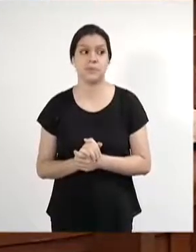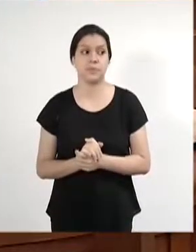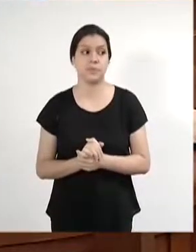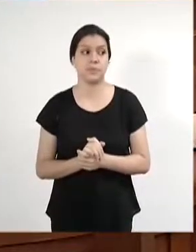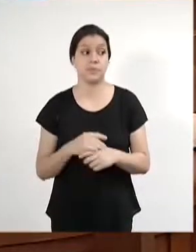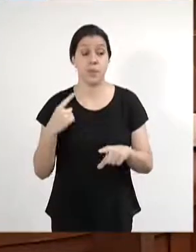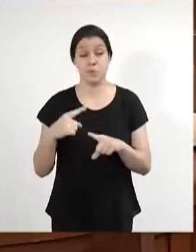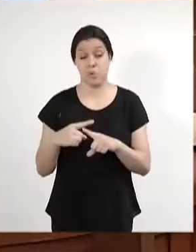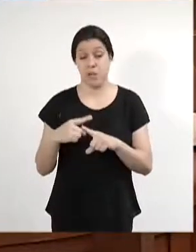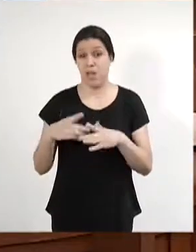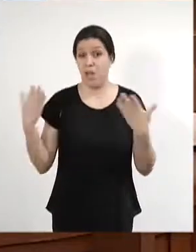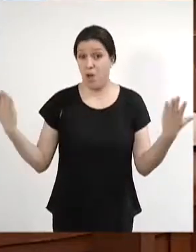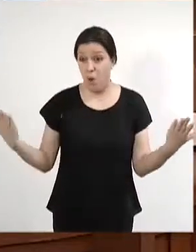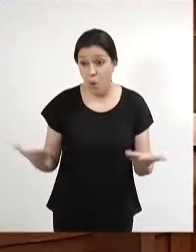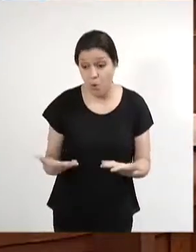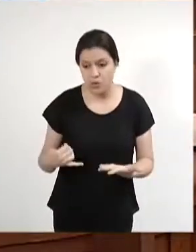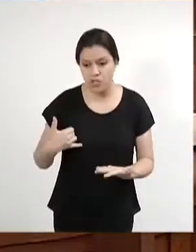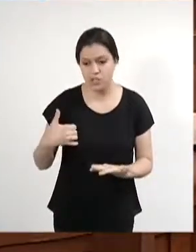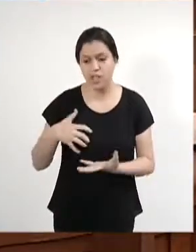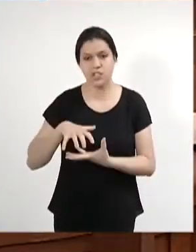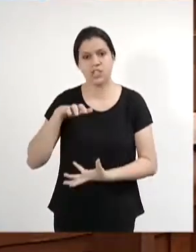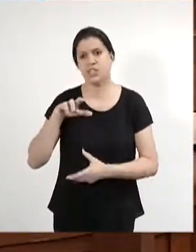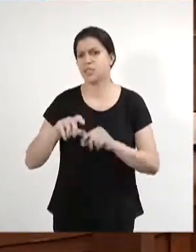presa fácil